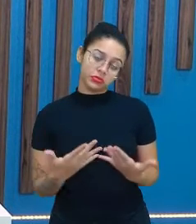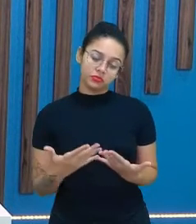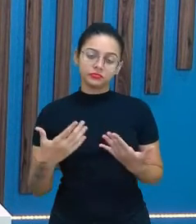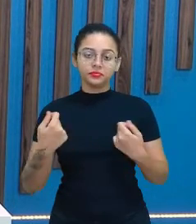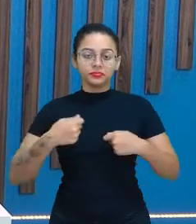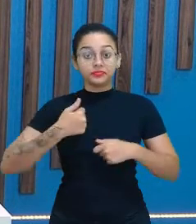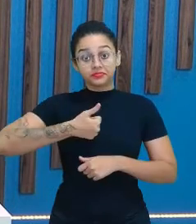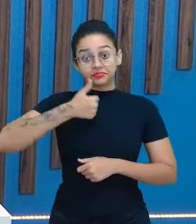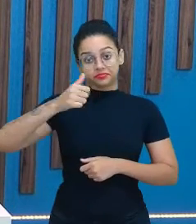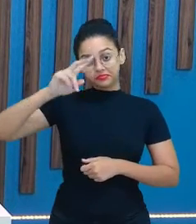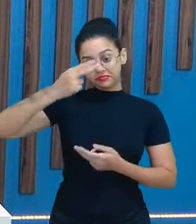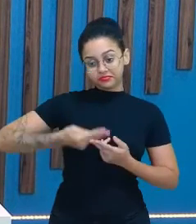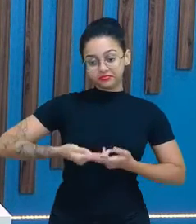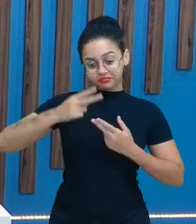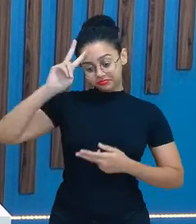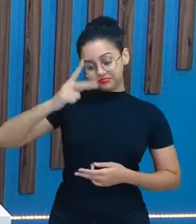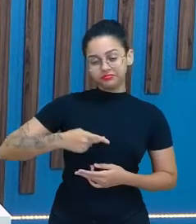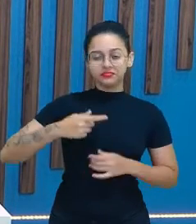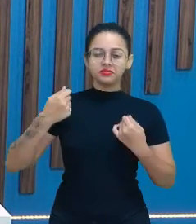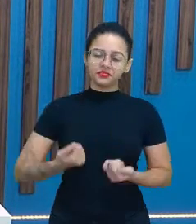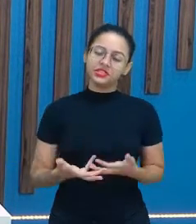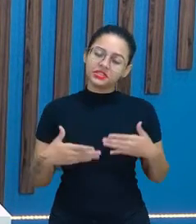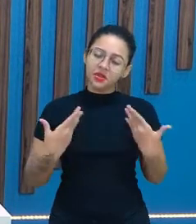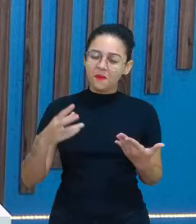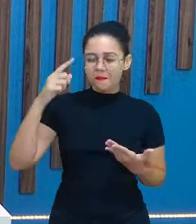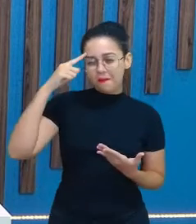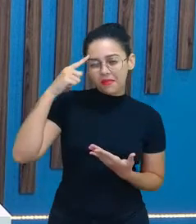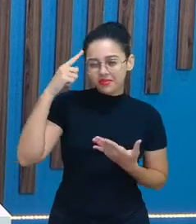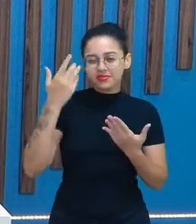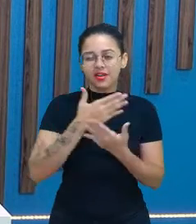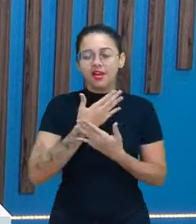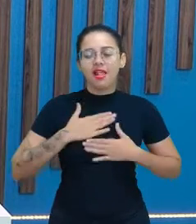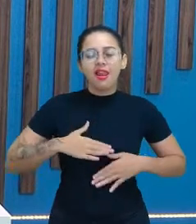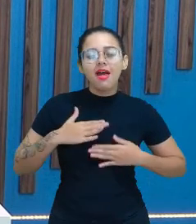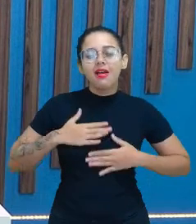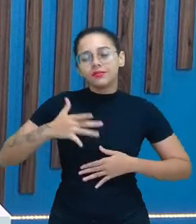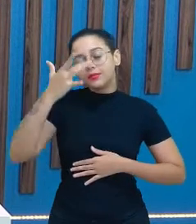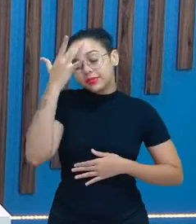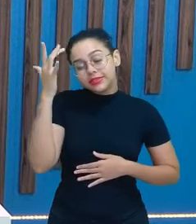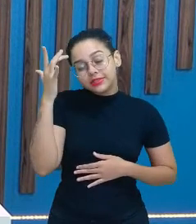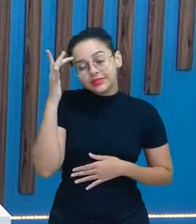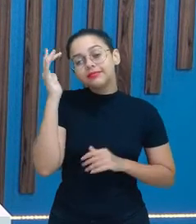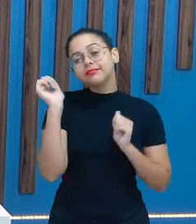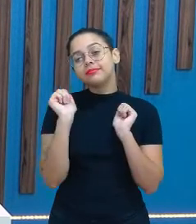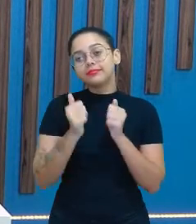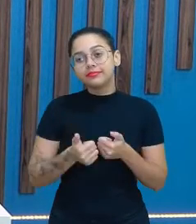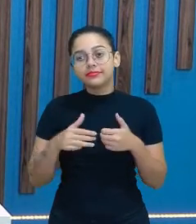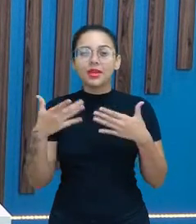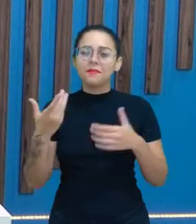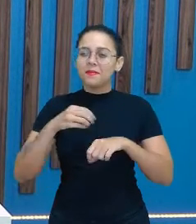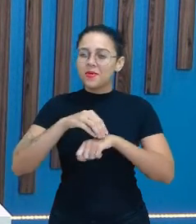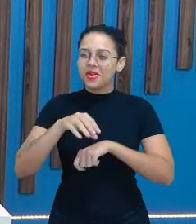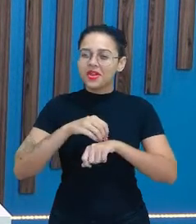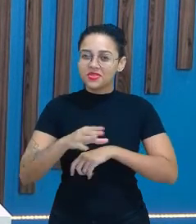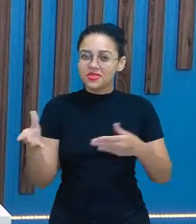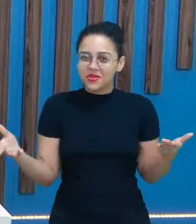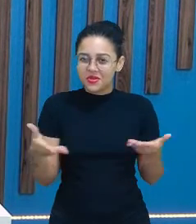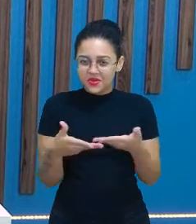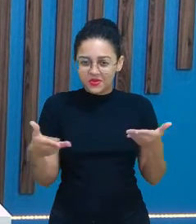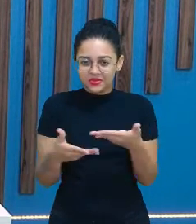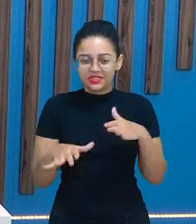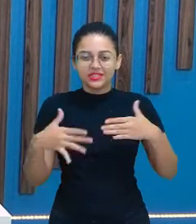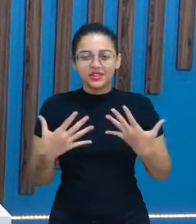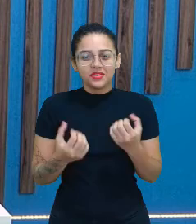então pensa nisso Relaxa mantém a saúde mental aí em dia tá bom é esse meu recadinho de hoje então